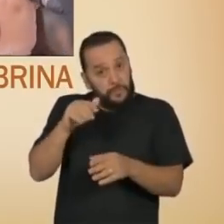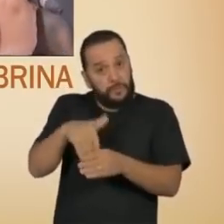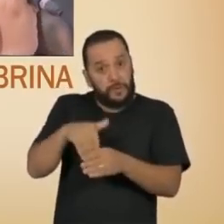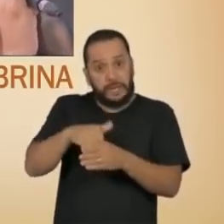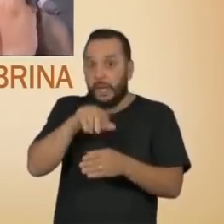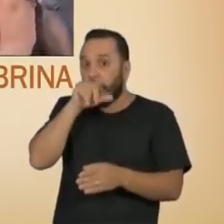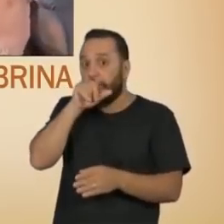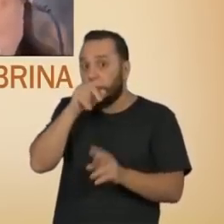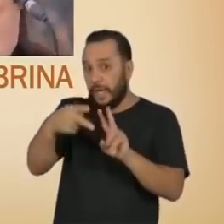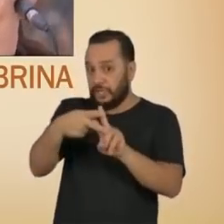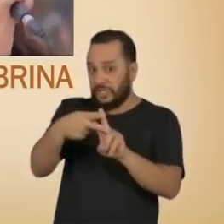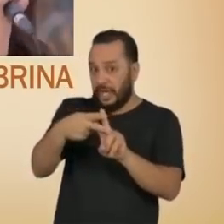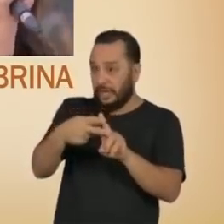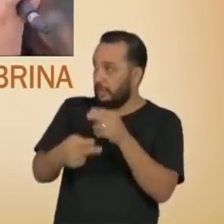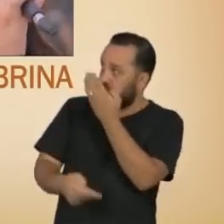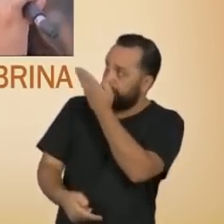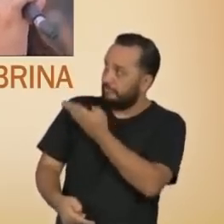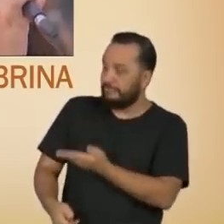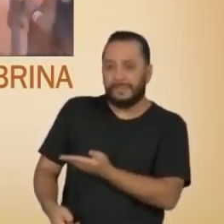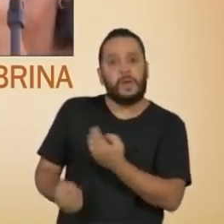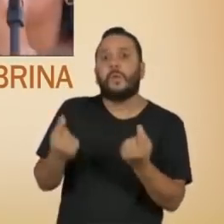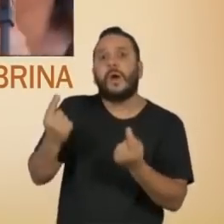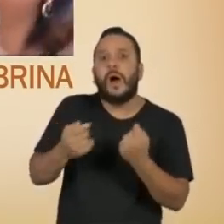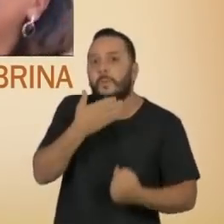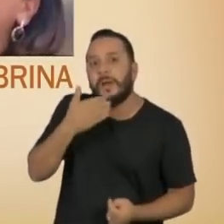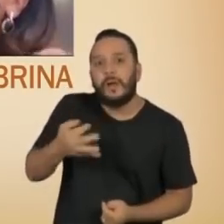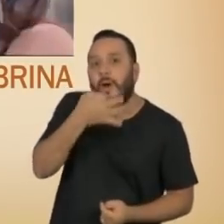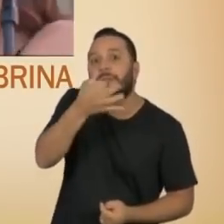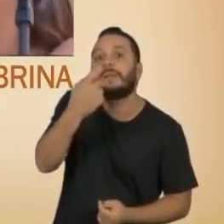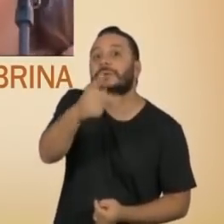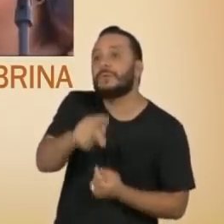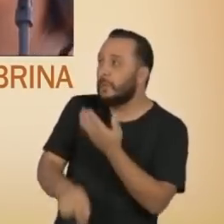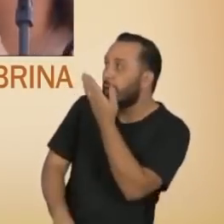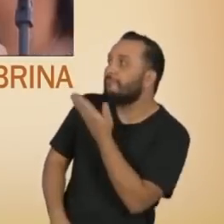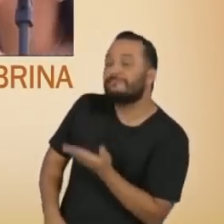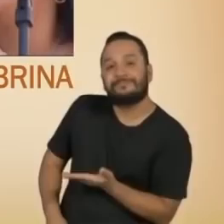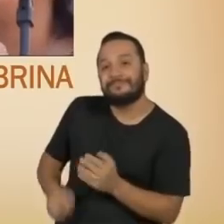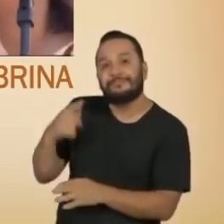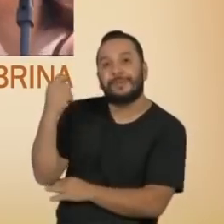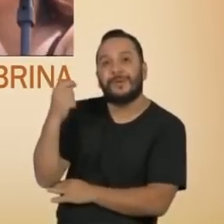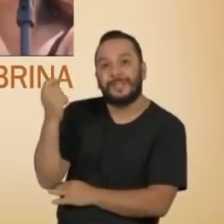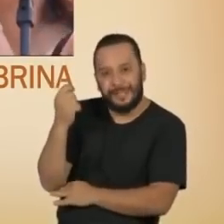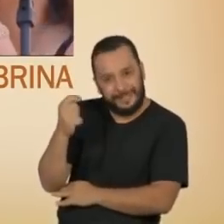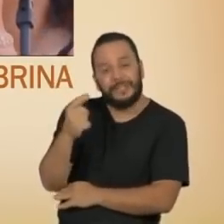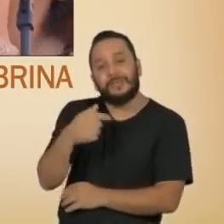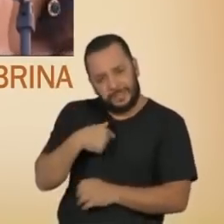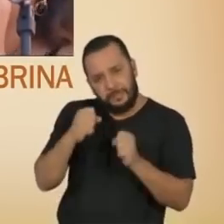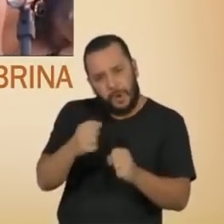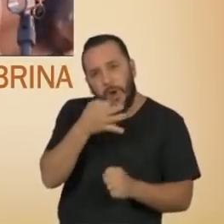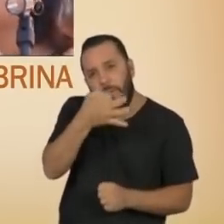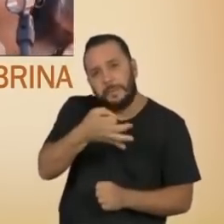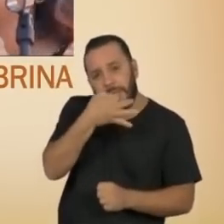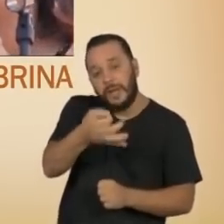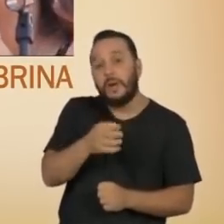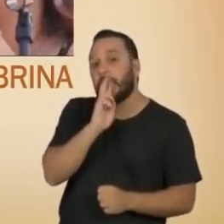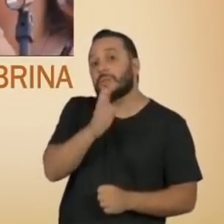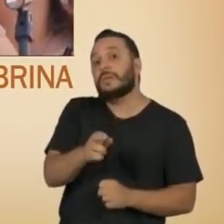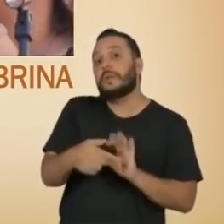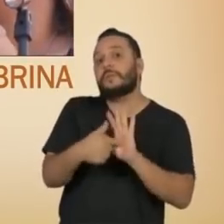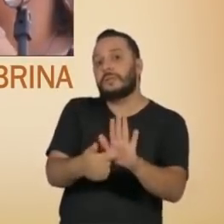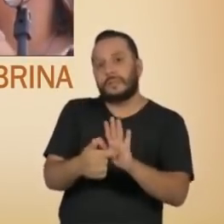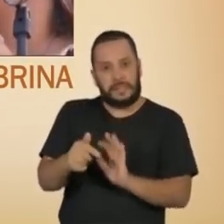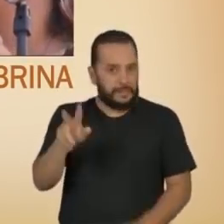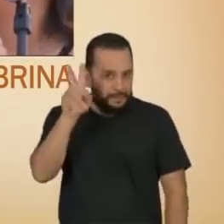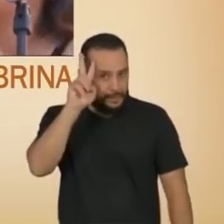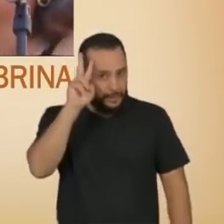essas hashtags. E para você, qual é o melhor artista de rua da Avenida Paulista? Participe! O resultado será divulgado na